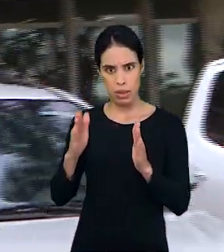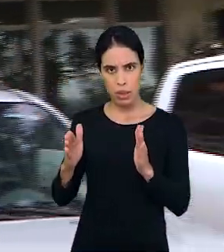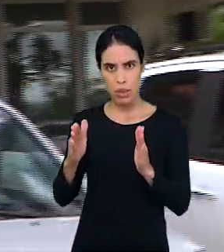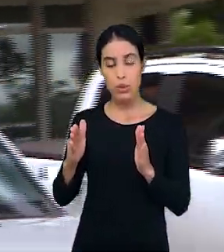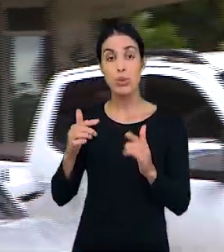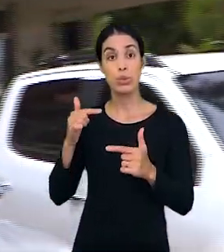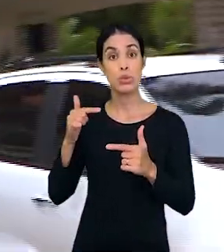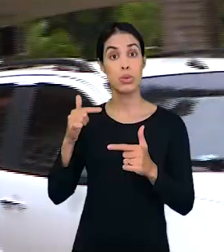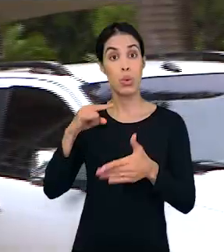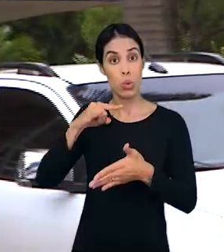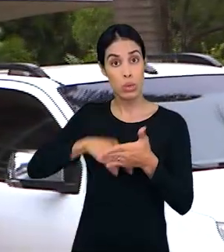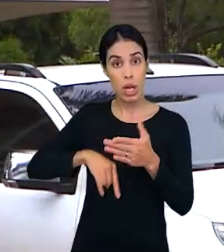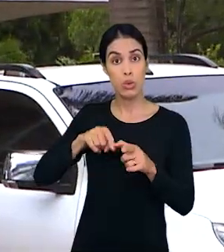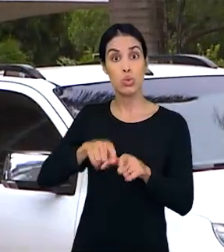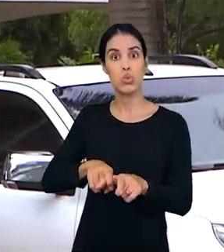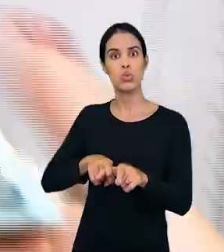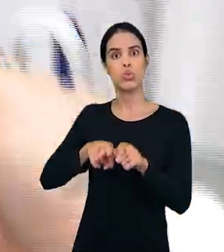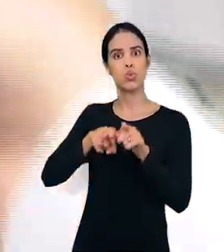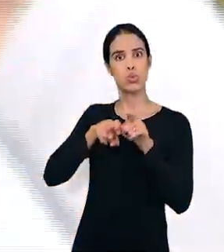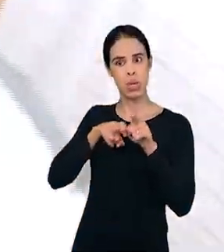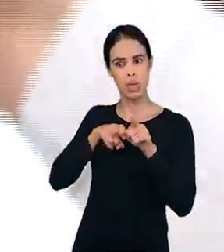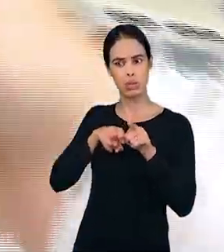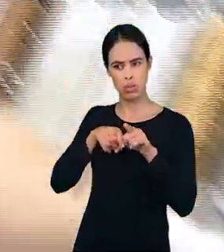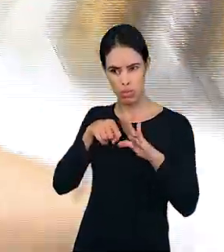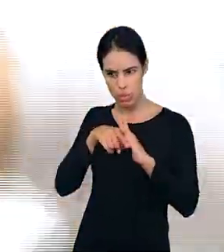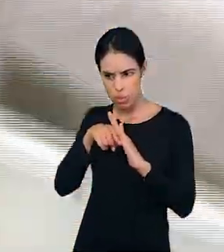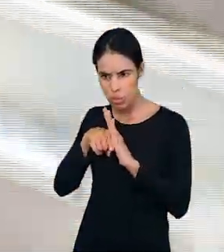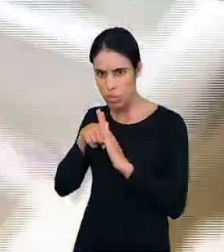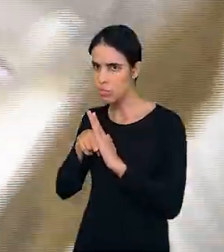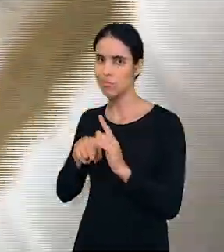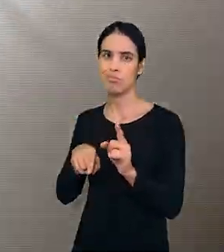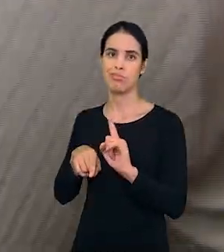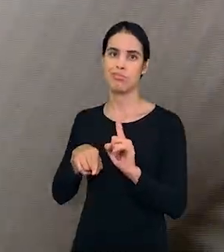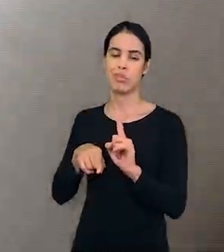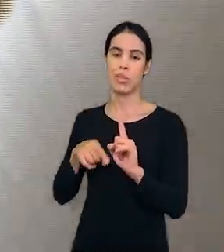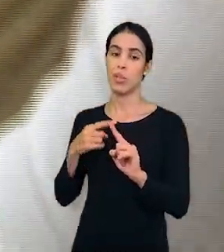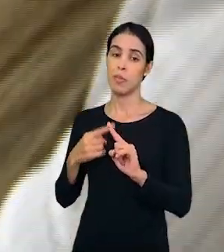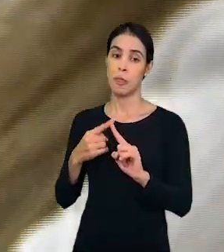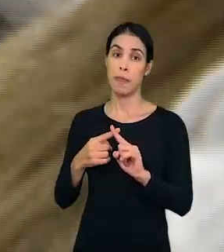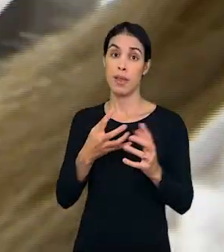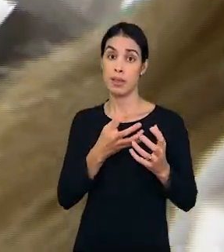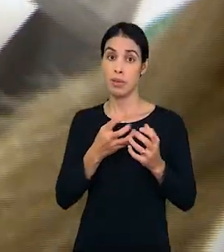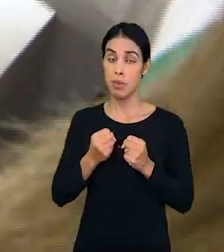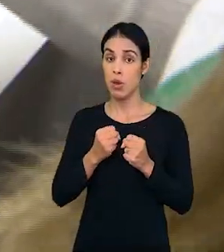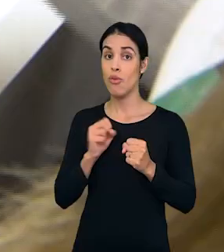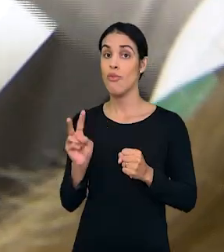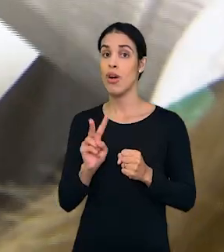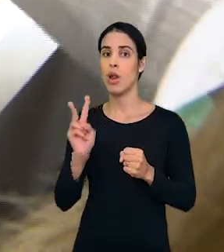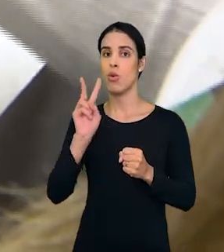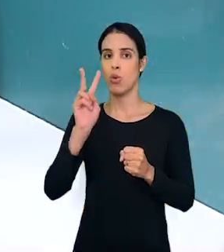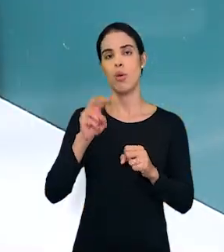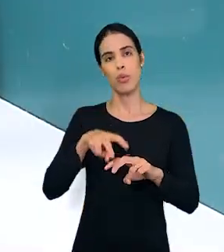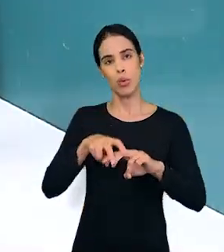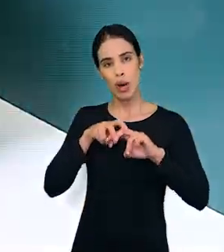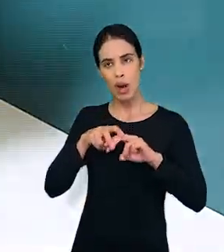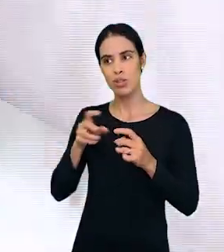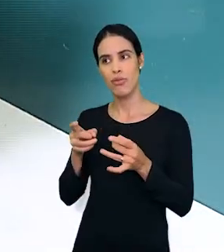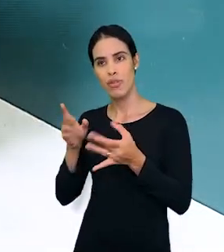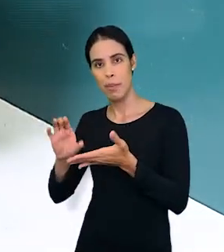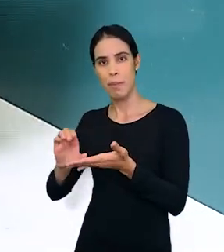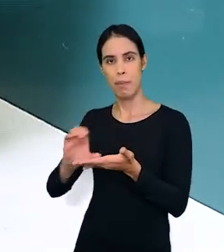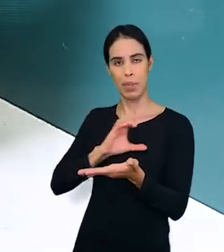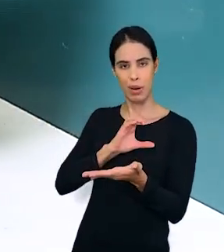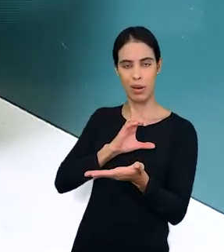empregado esteve com o contrato suspenso, mesmo que tenha recebido o valor para fins de incorporação de